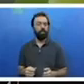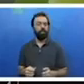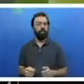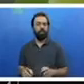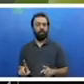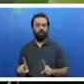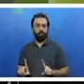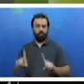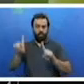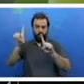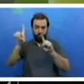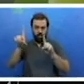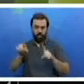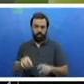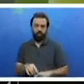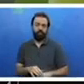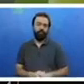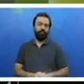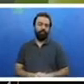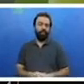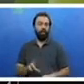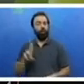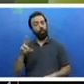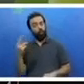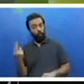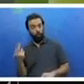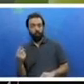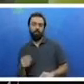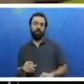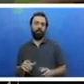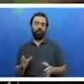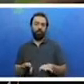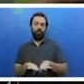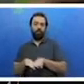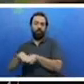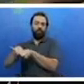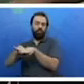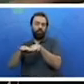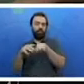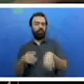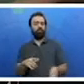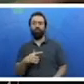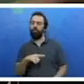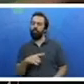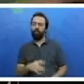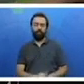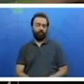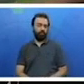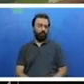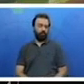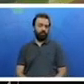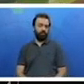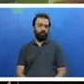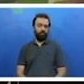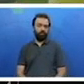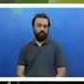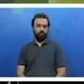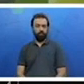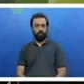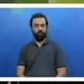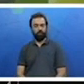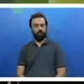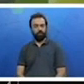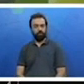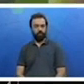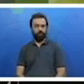Vou verificar se elas são diretamente proporcionais. Se forem diretamente proporcionais, ok. Se não